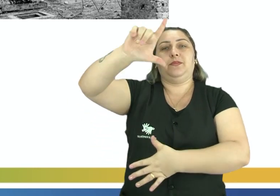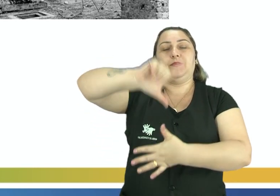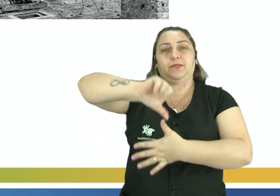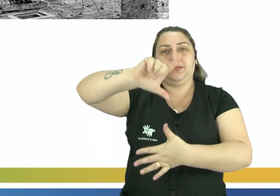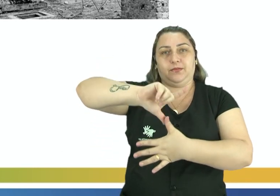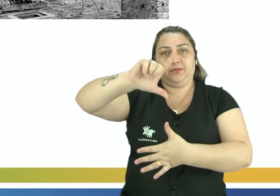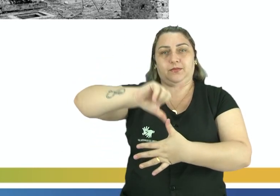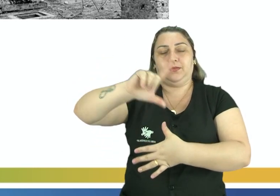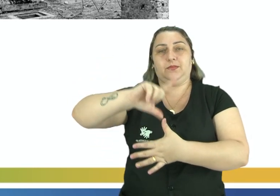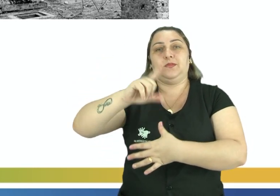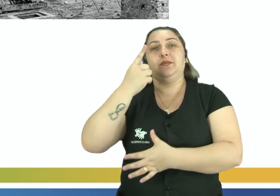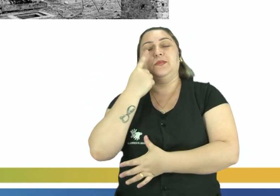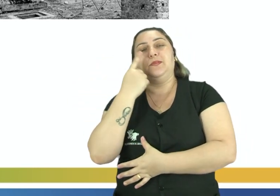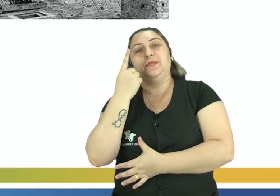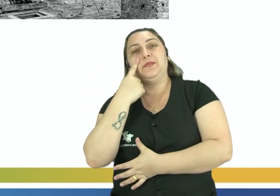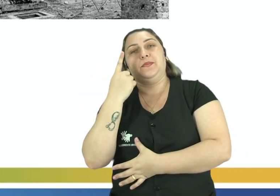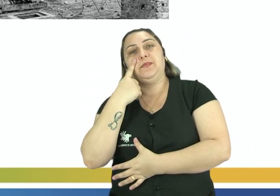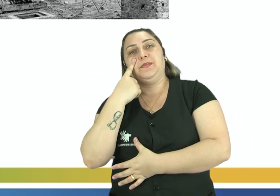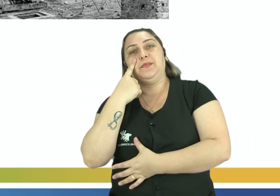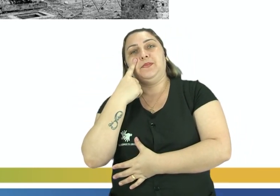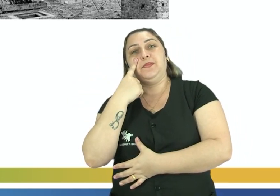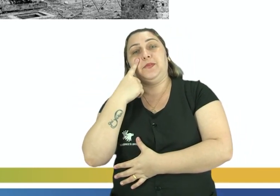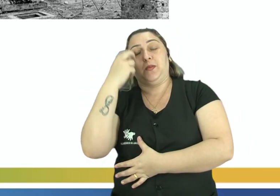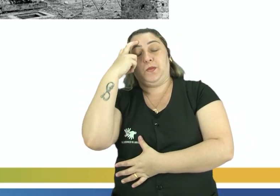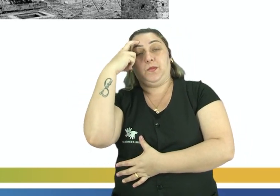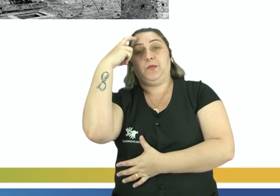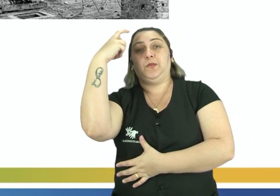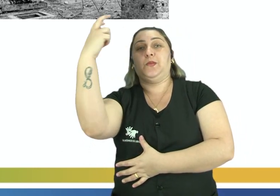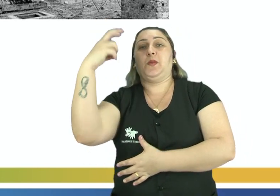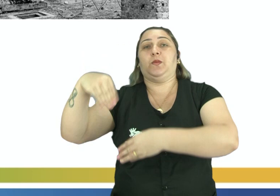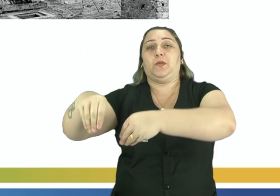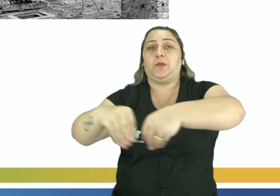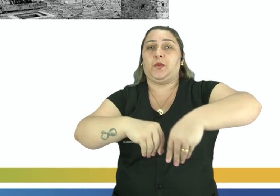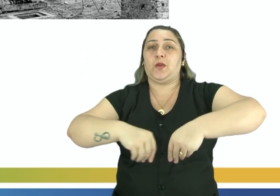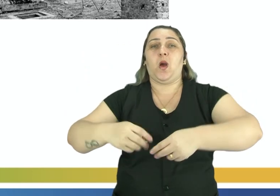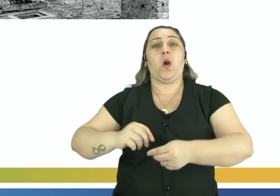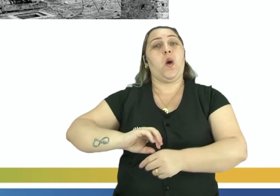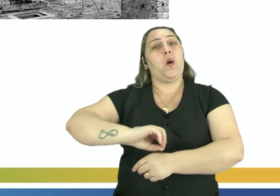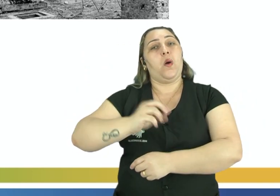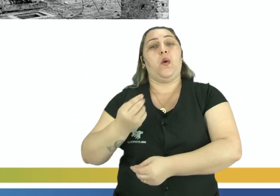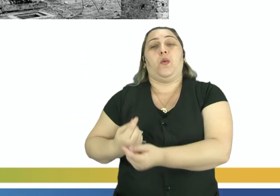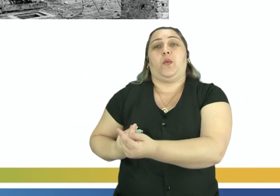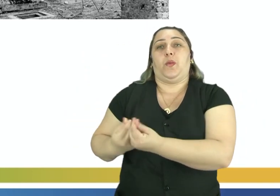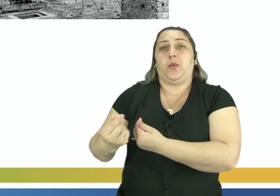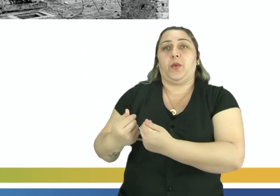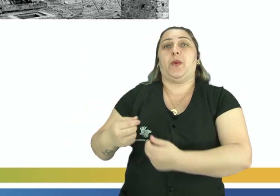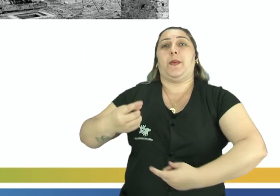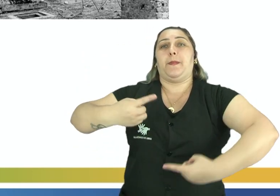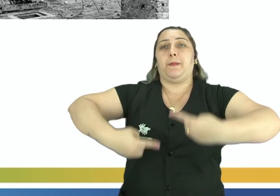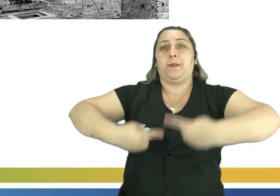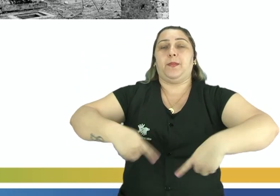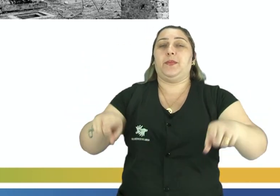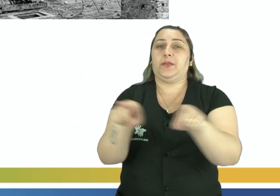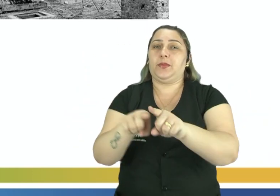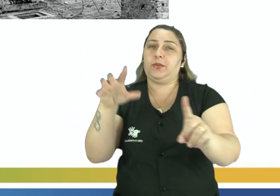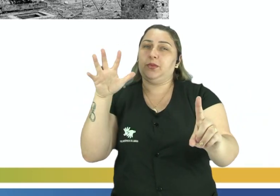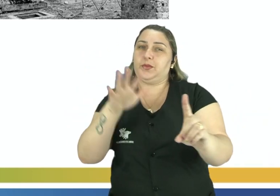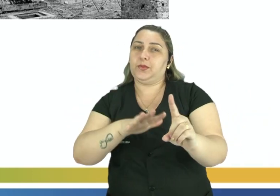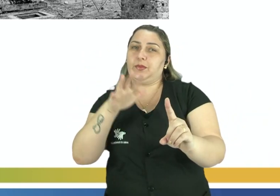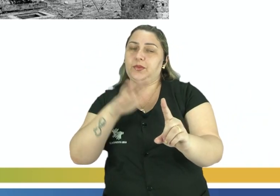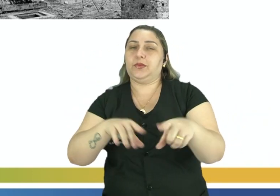Latina, seja ela cultural, territorial, econômica e até mesmo política,